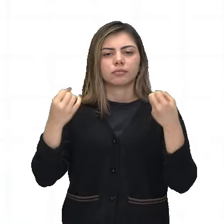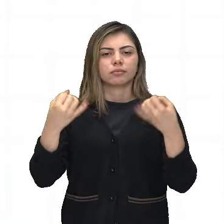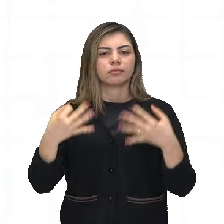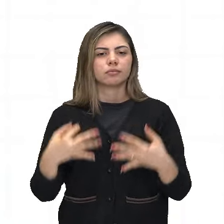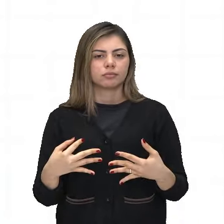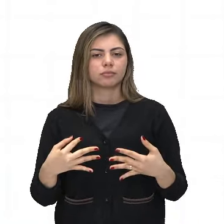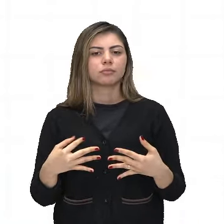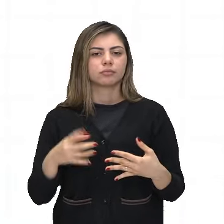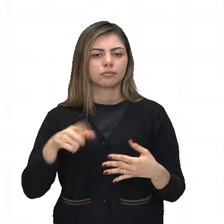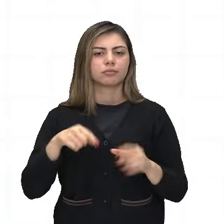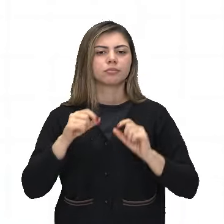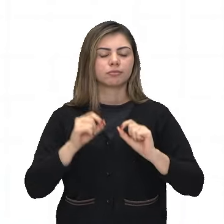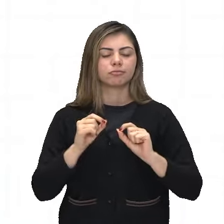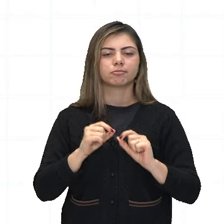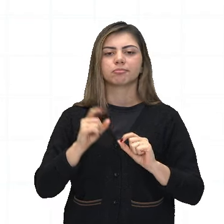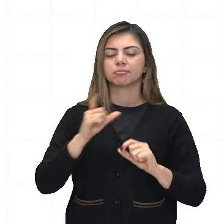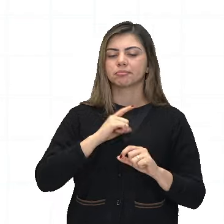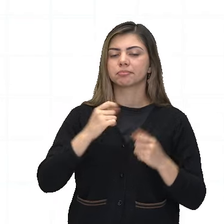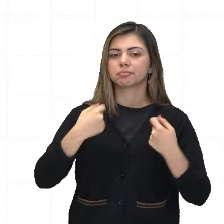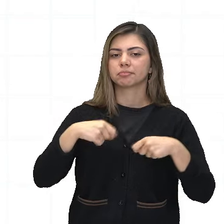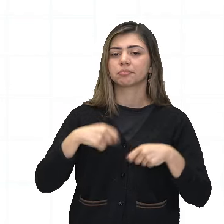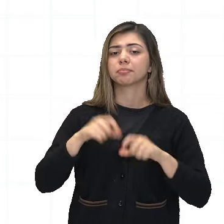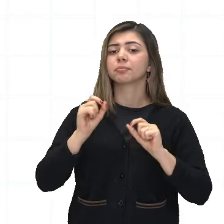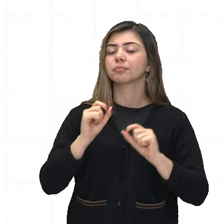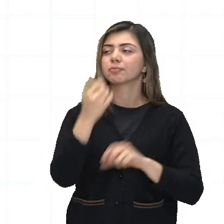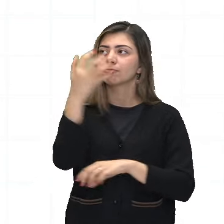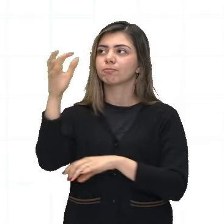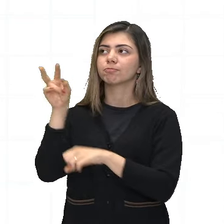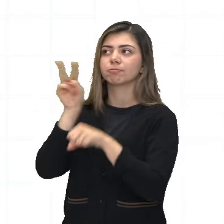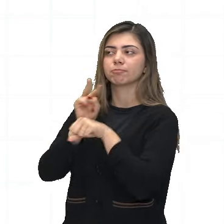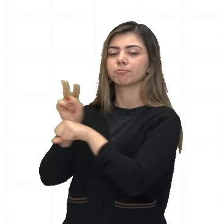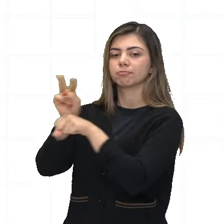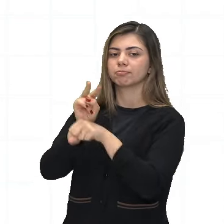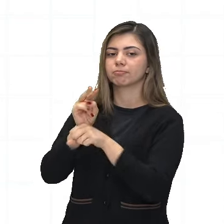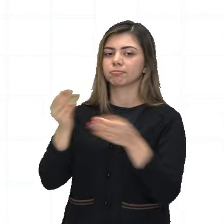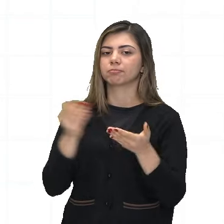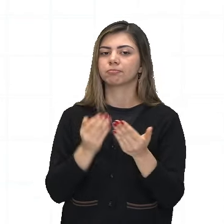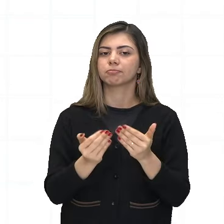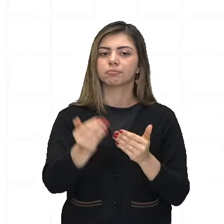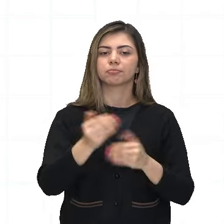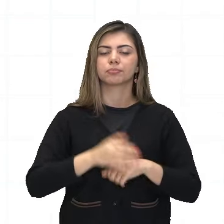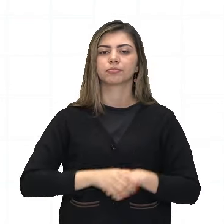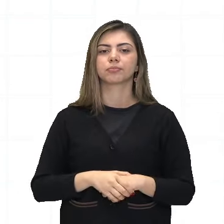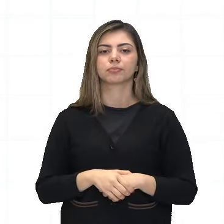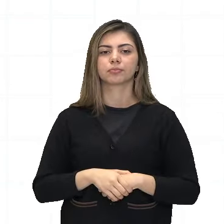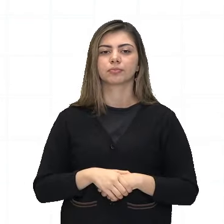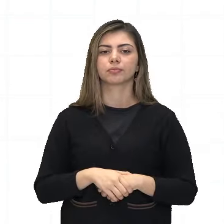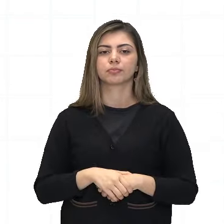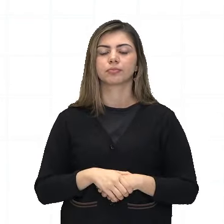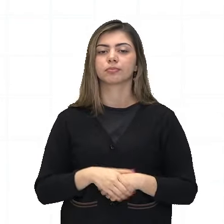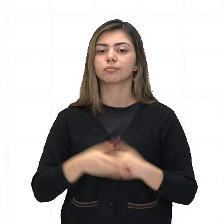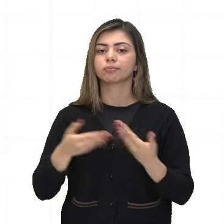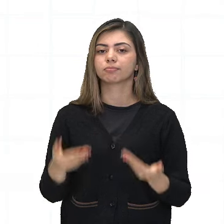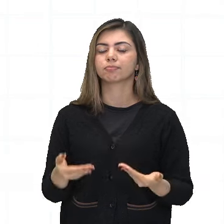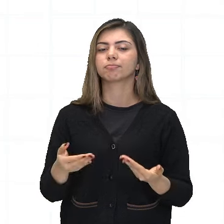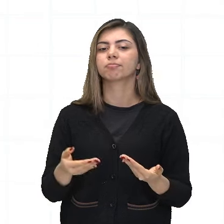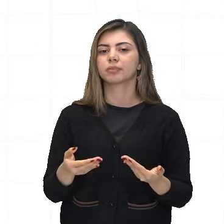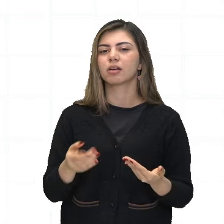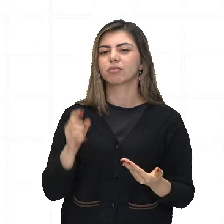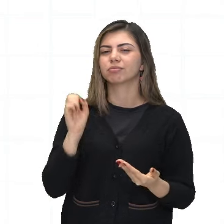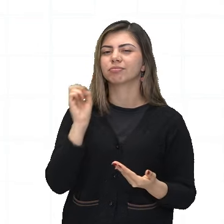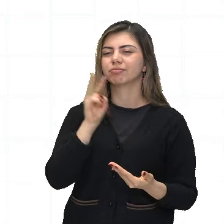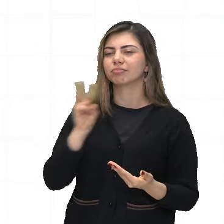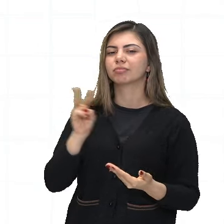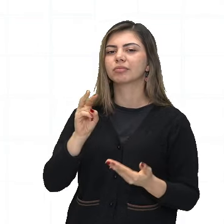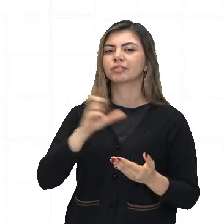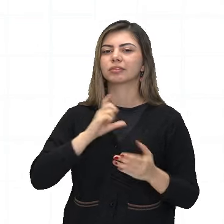dos pilares pilares da sustentabilidade é a preservação ambiental vamos continuando a degradação dos ecossistemas a